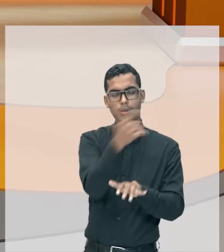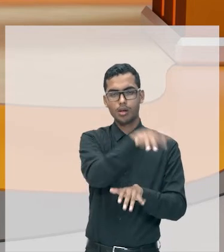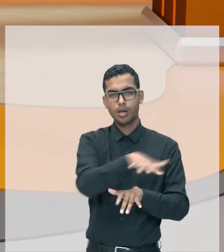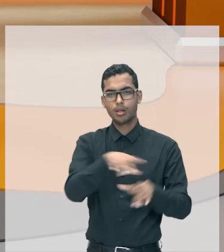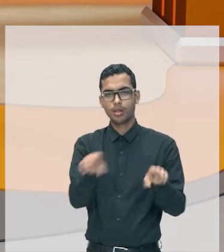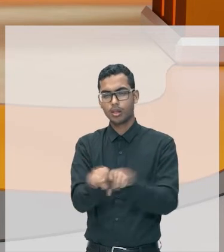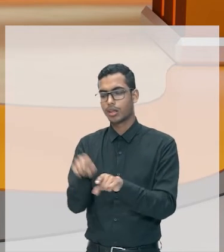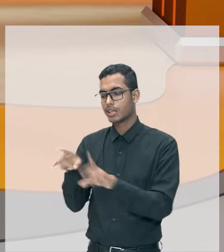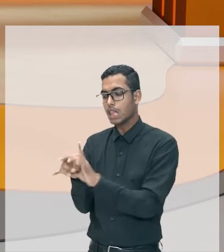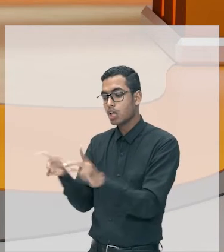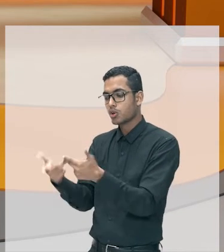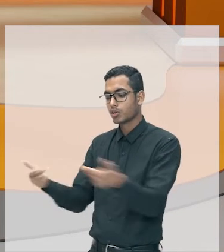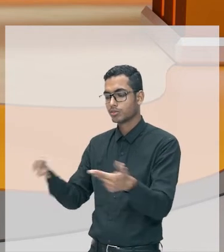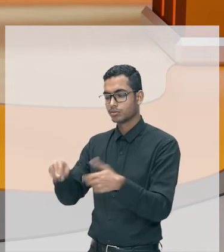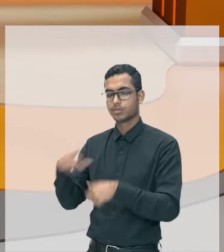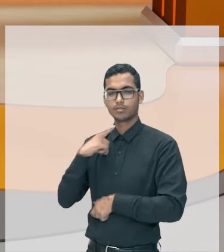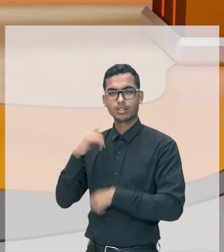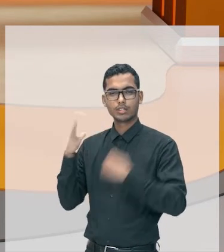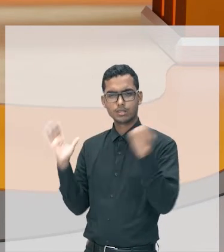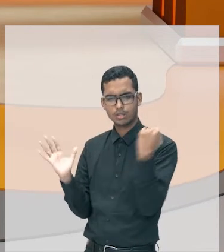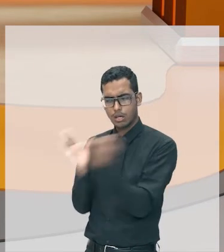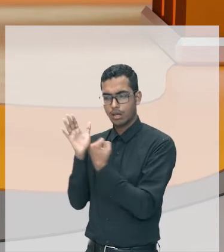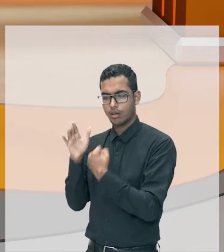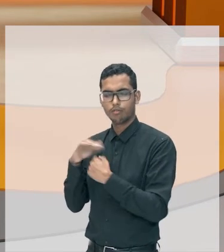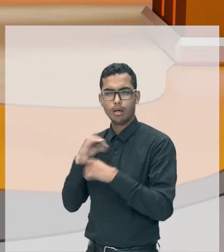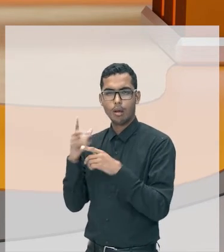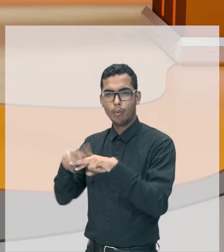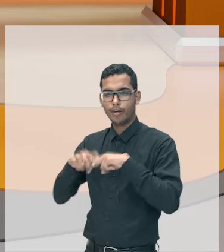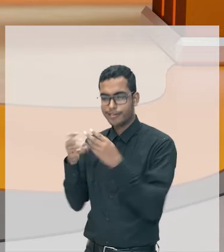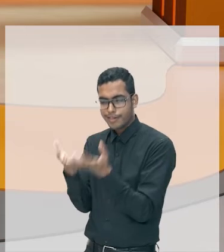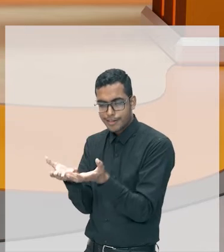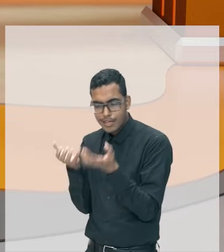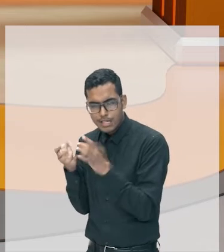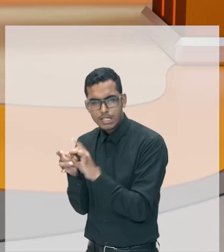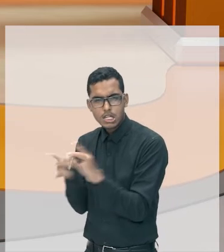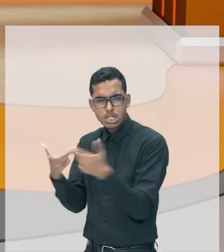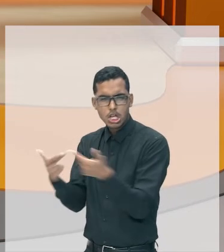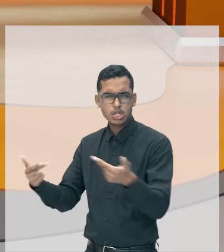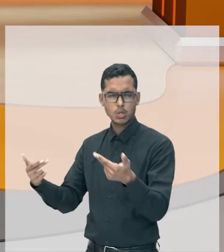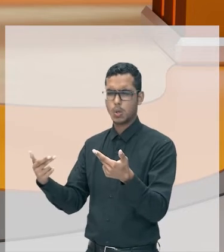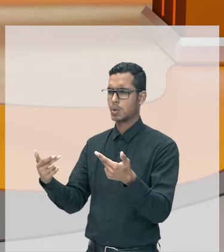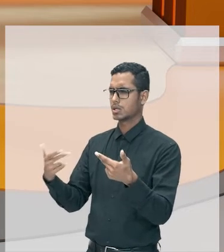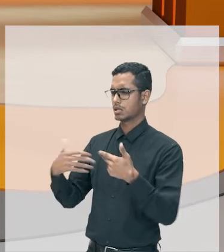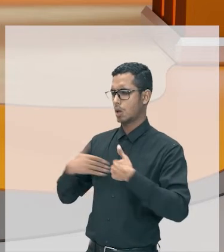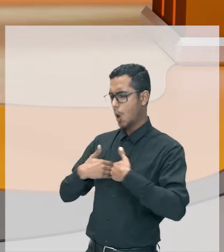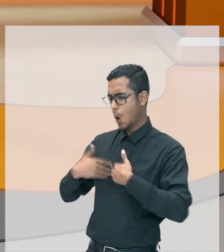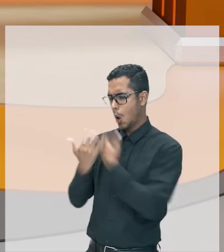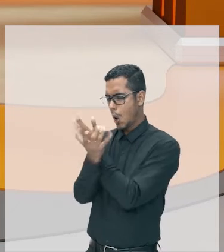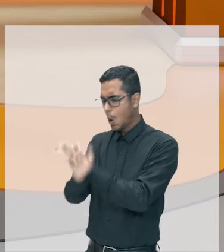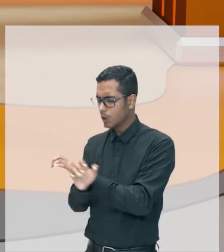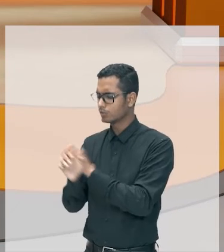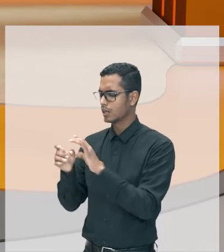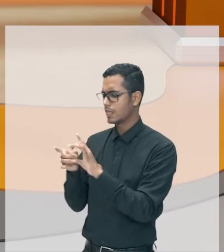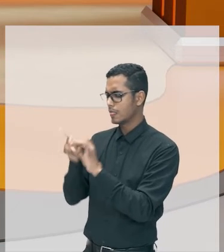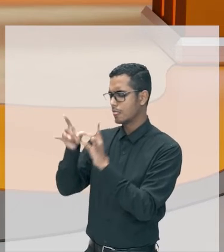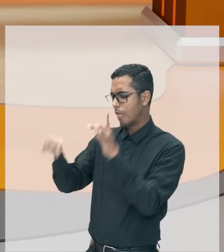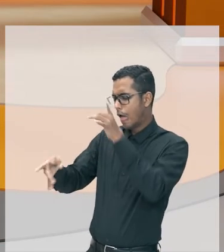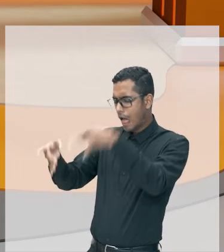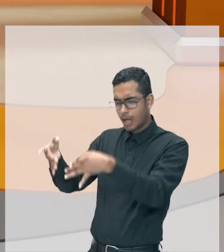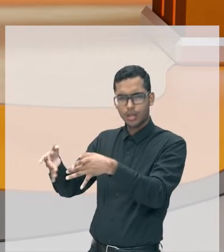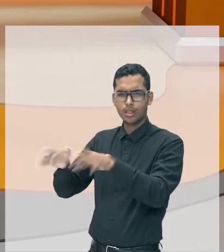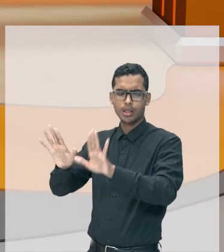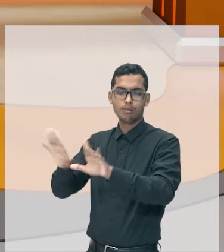que ficou ali? Não foi. Foi intencional deixar aquelas vasilhas lá para trás? Não, apenas foi ficando pelo meio do caminho. Só